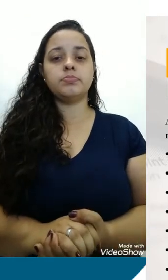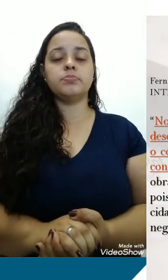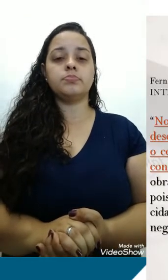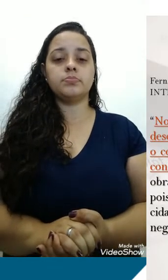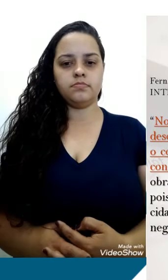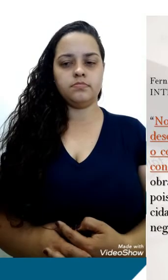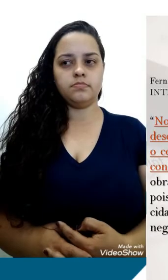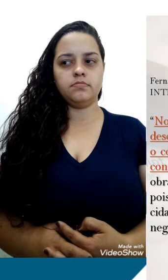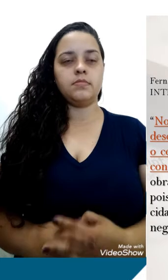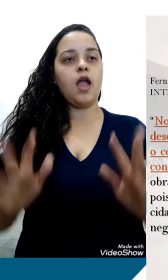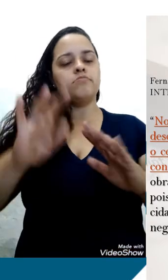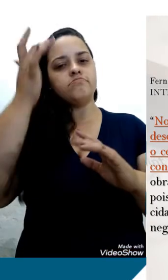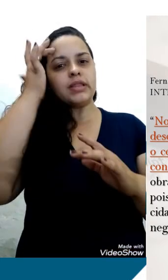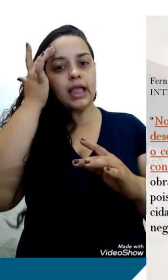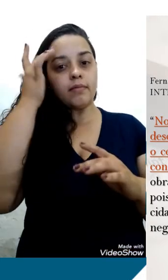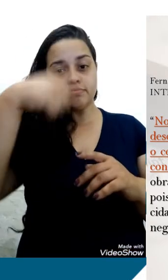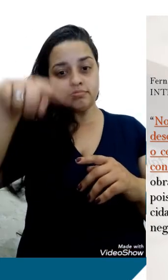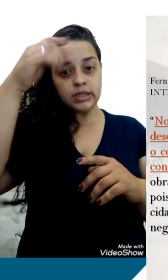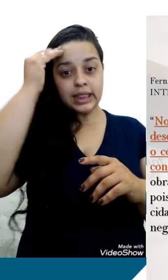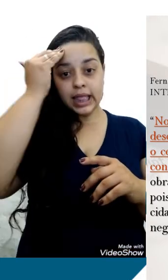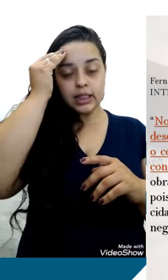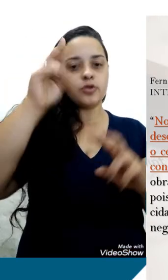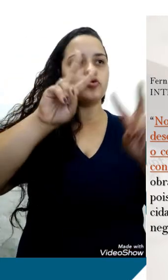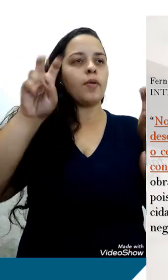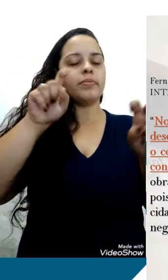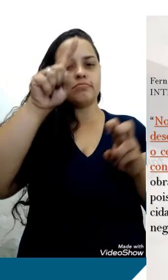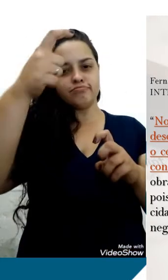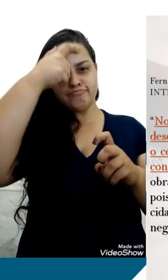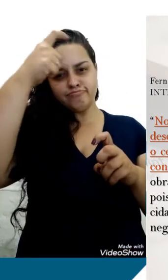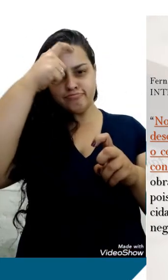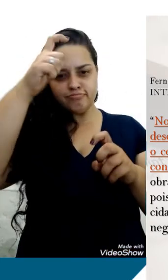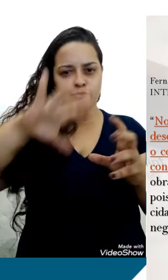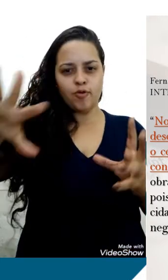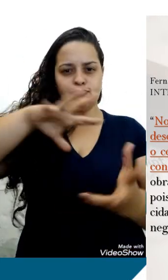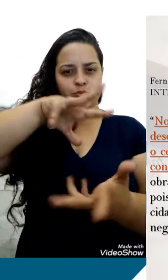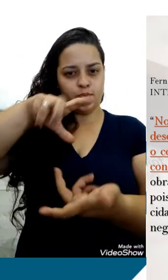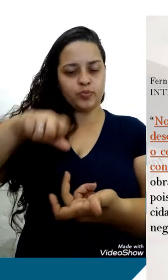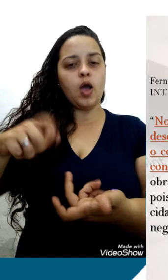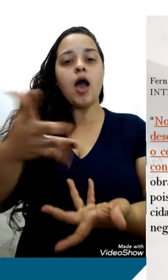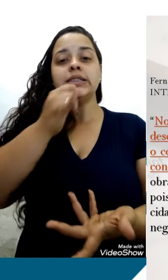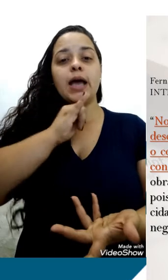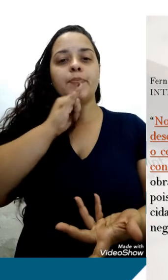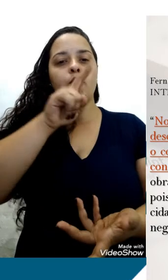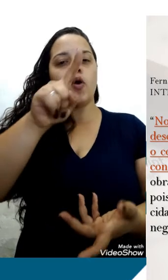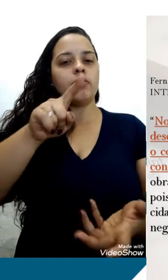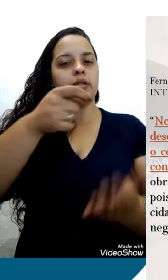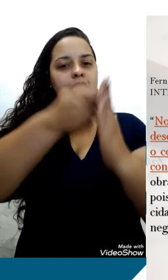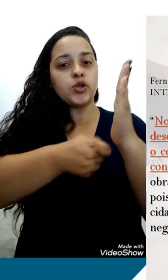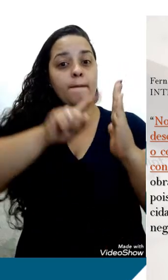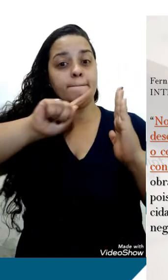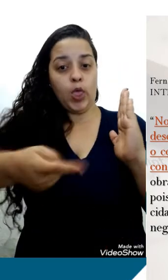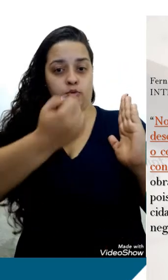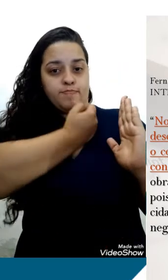Para que vocês entendam o uso do repertório sociocultural na redação, eu trouxe esse exemplo de uma redação nota 1000 do Enem 2018, com o